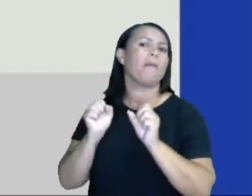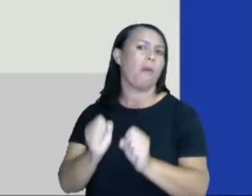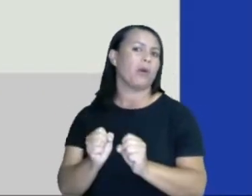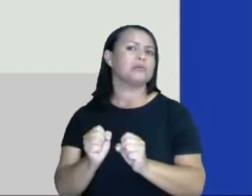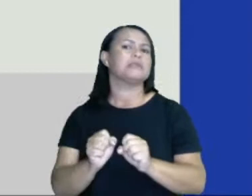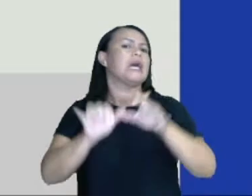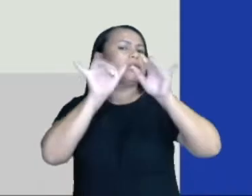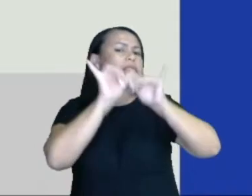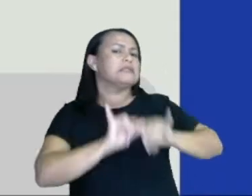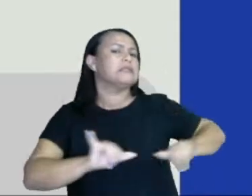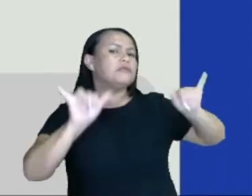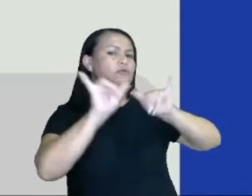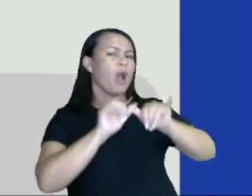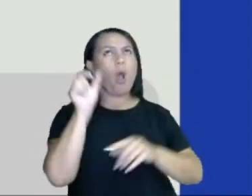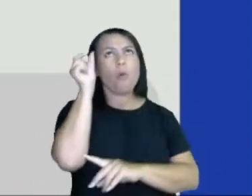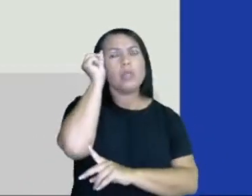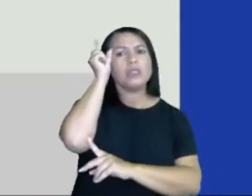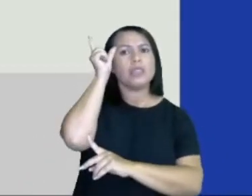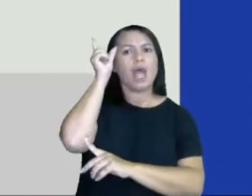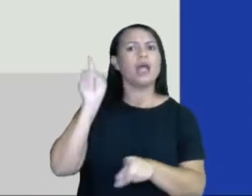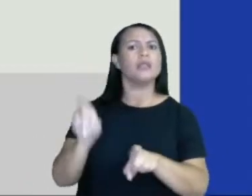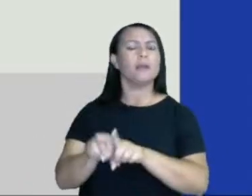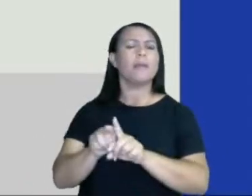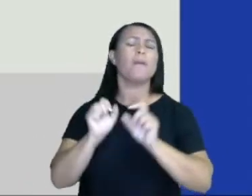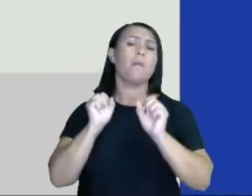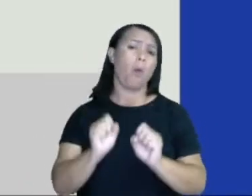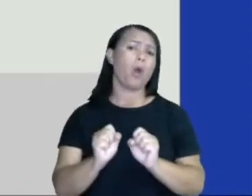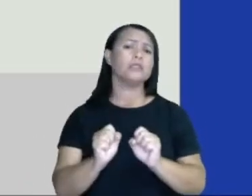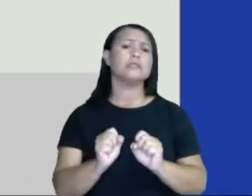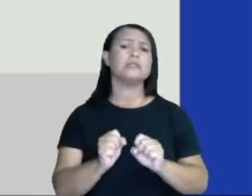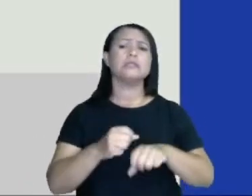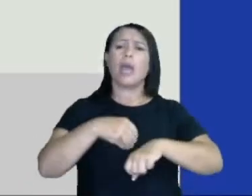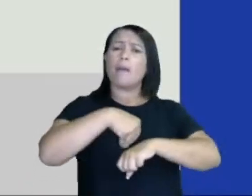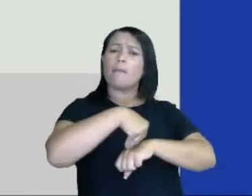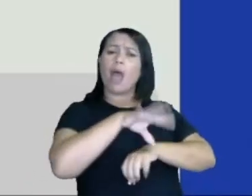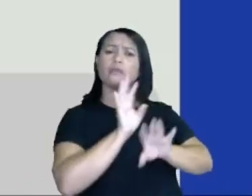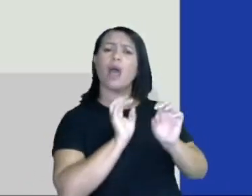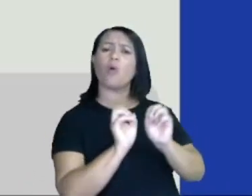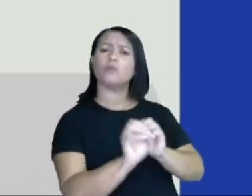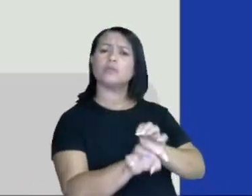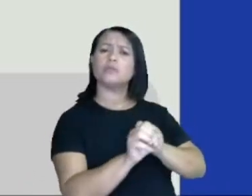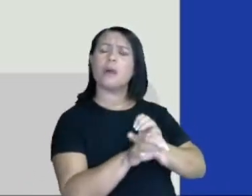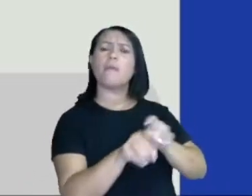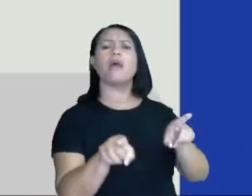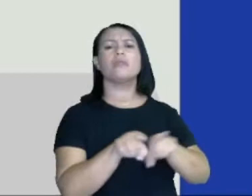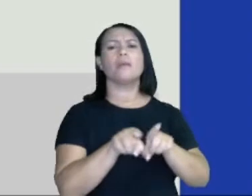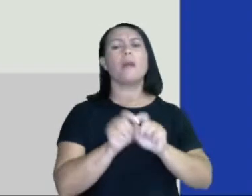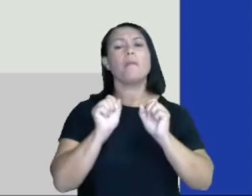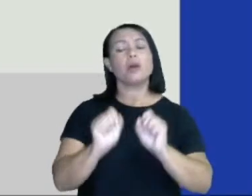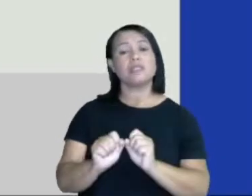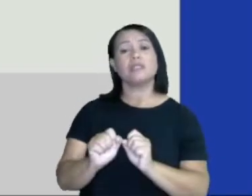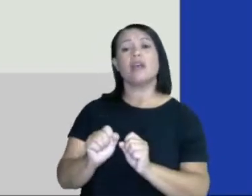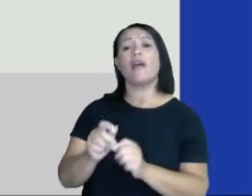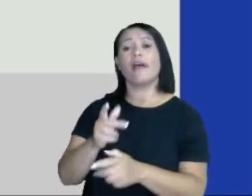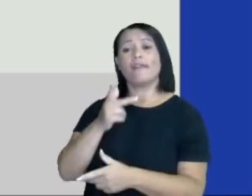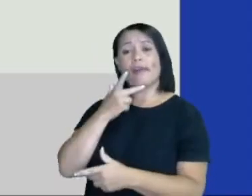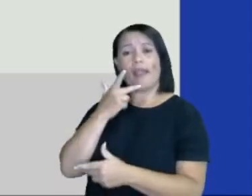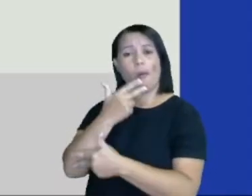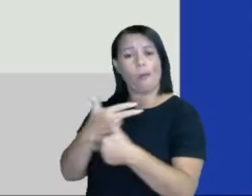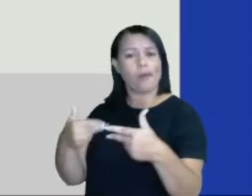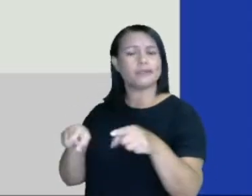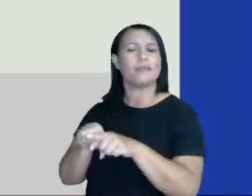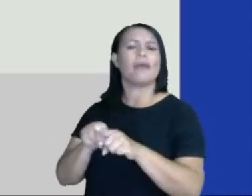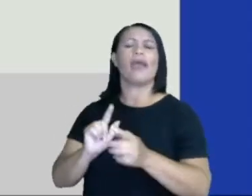ser divulgar uma ideia, né? Pode ser passar um ensinamento, pode ser fazer uma crítica, mas todo